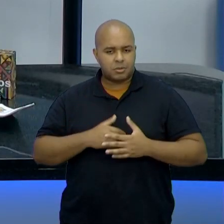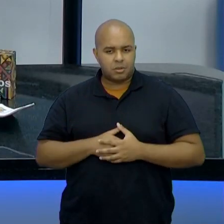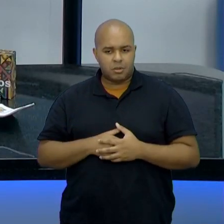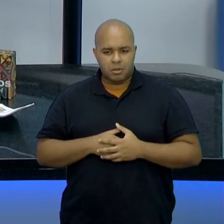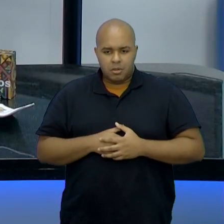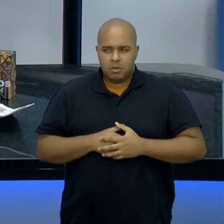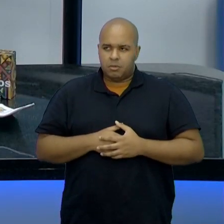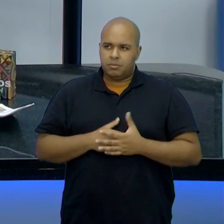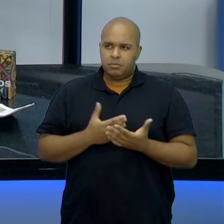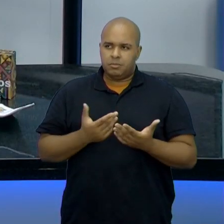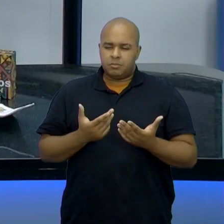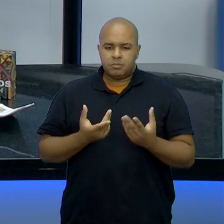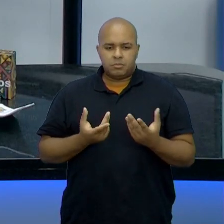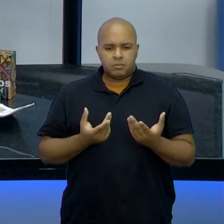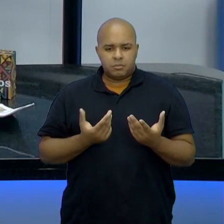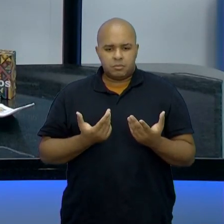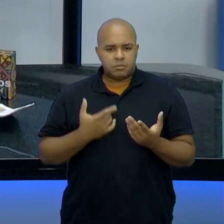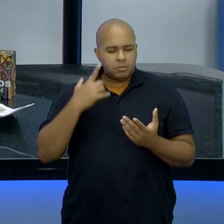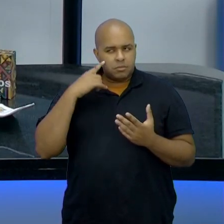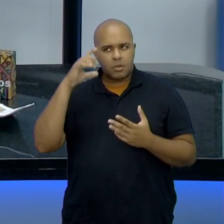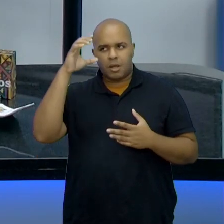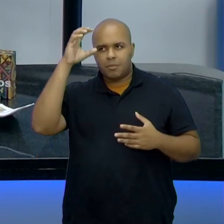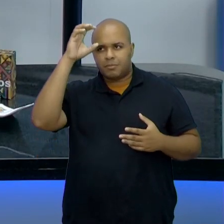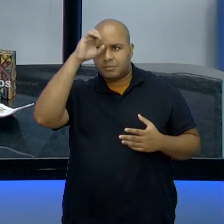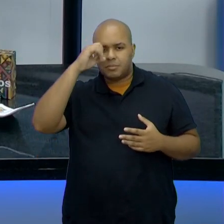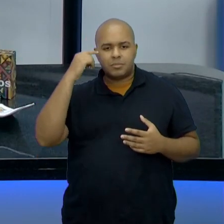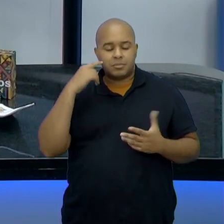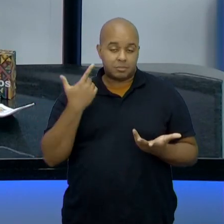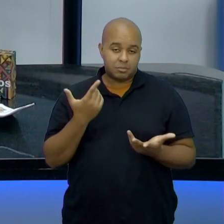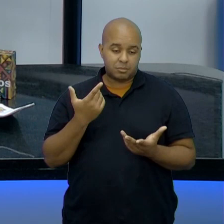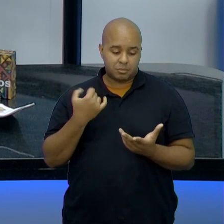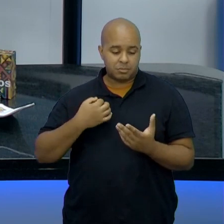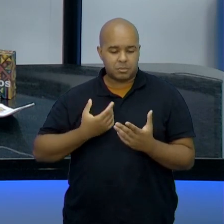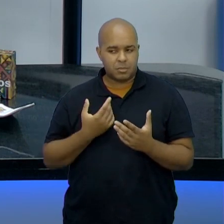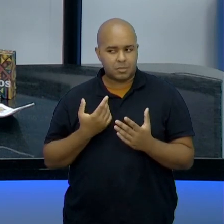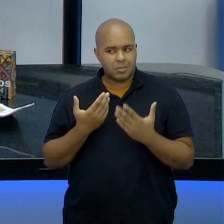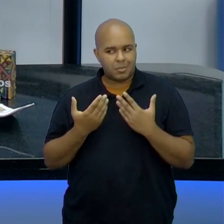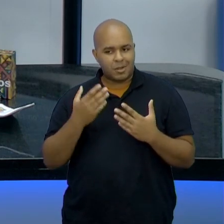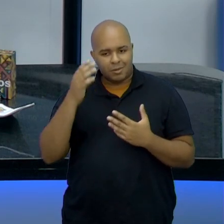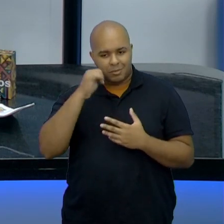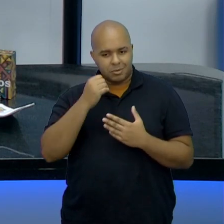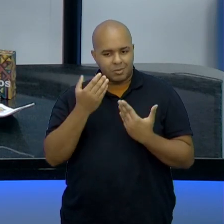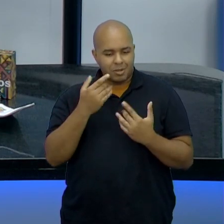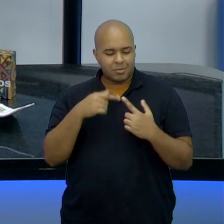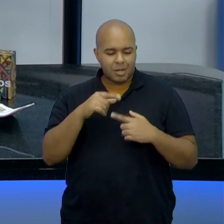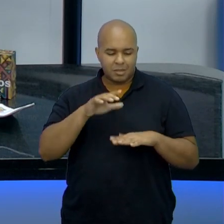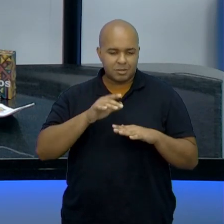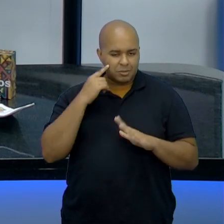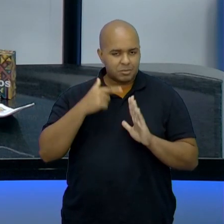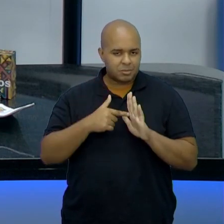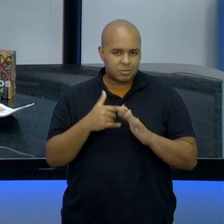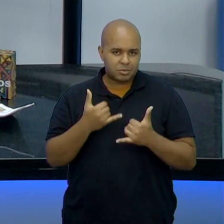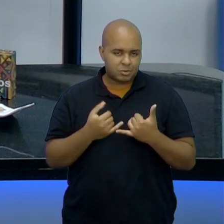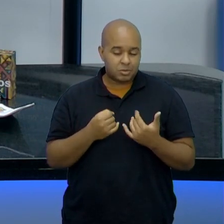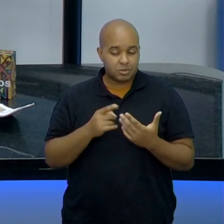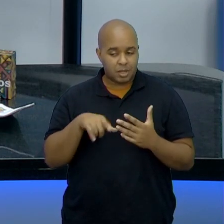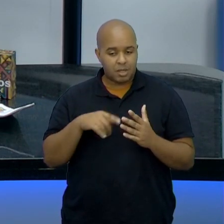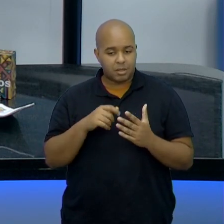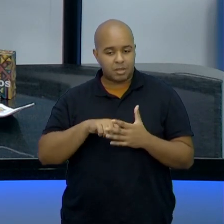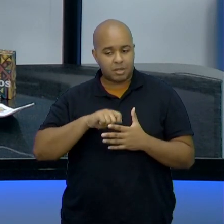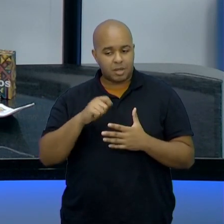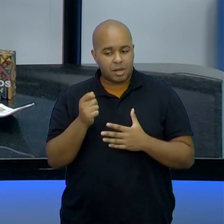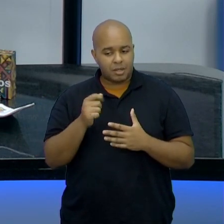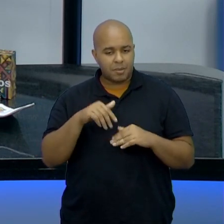sentido de aprendizagem, digamos assim, do que no sentido meramente de jogo. São